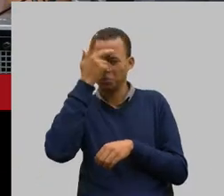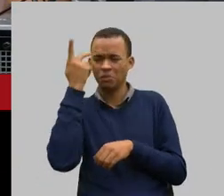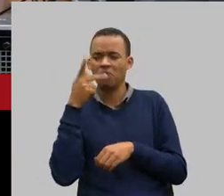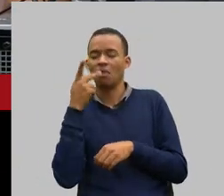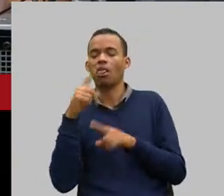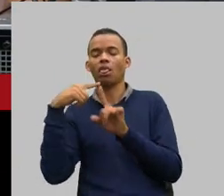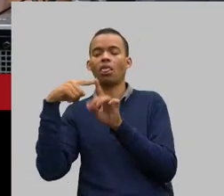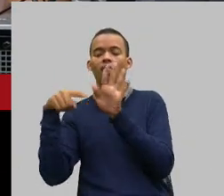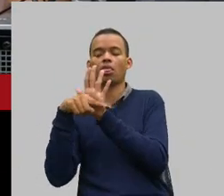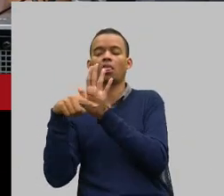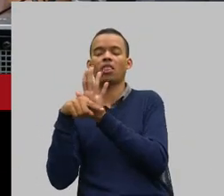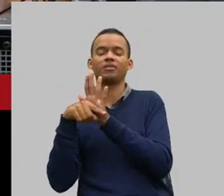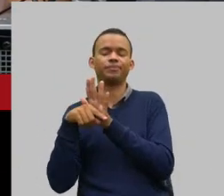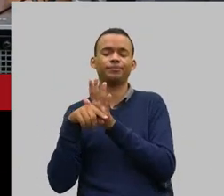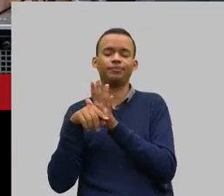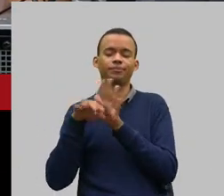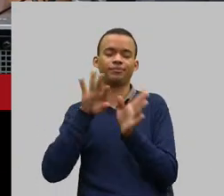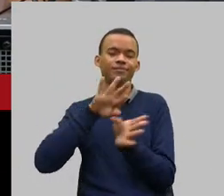gente